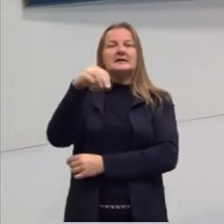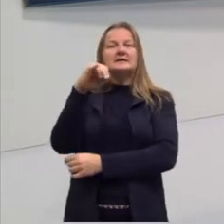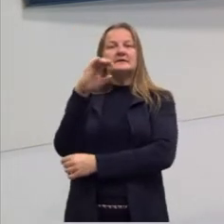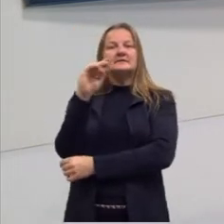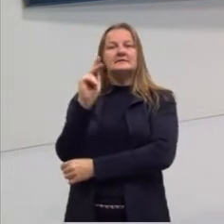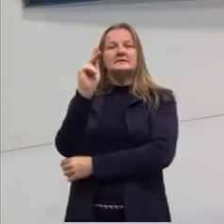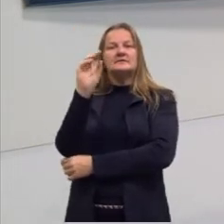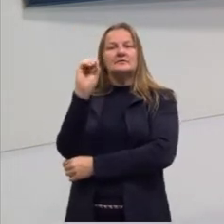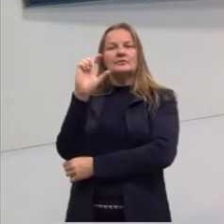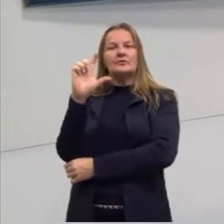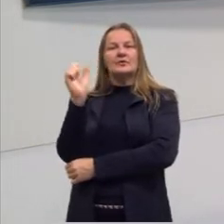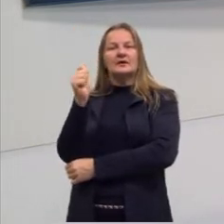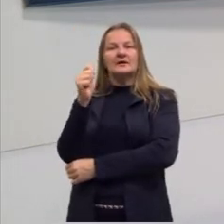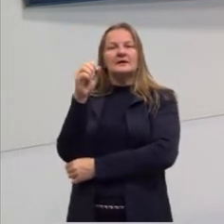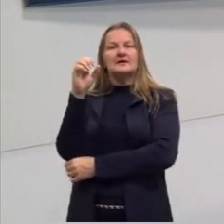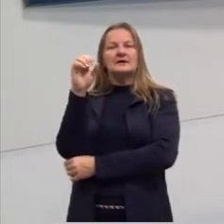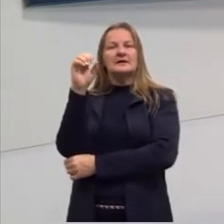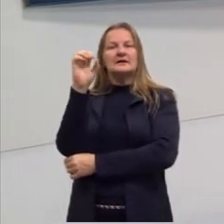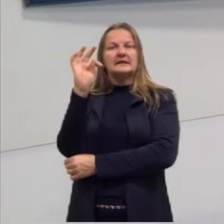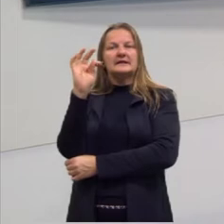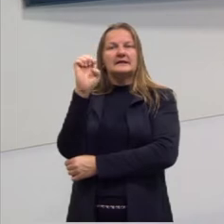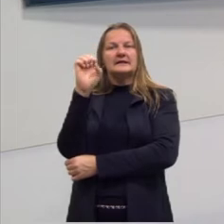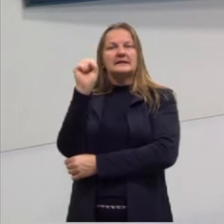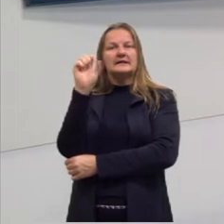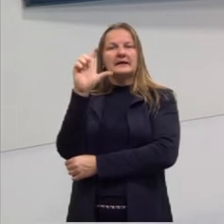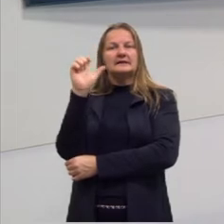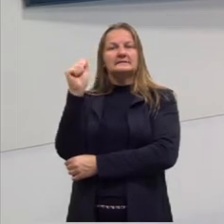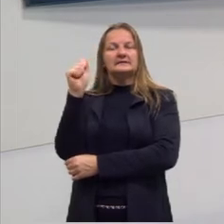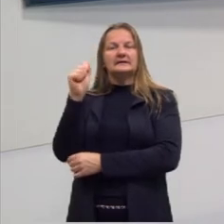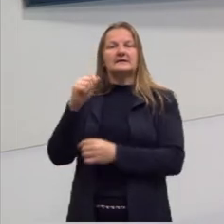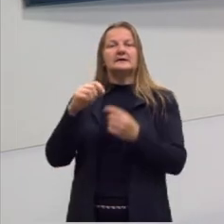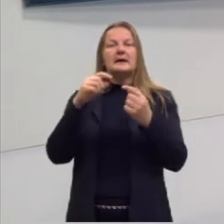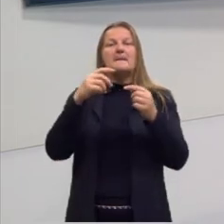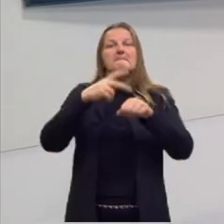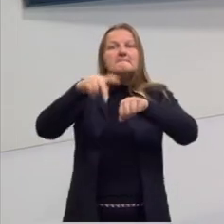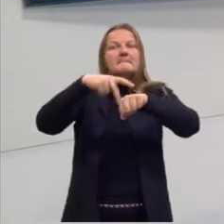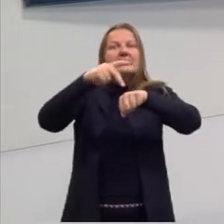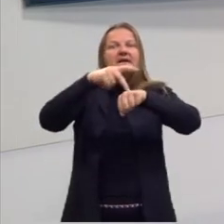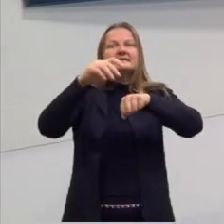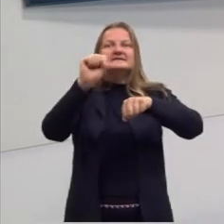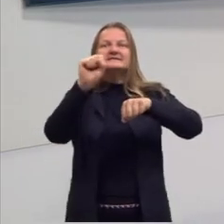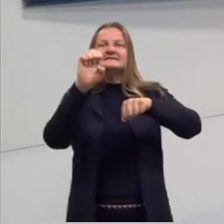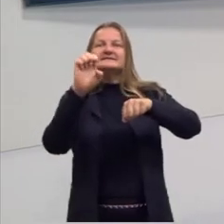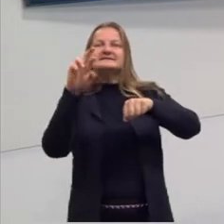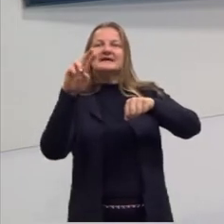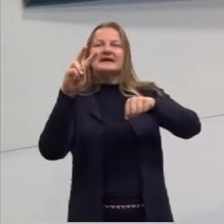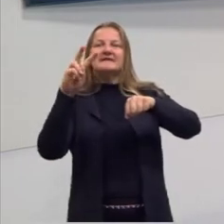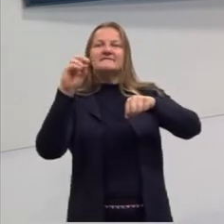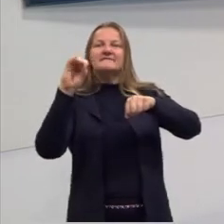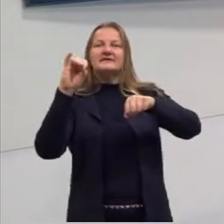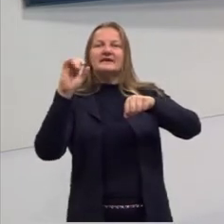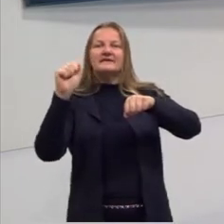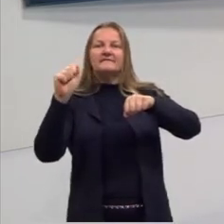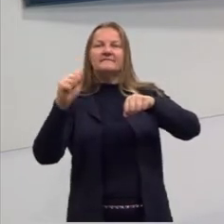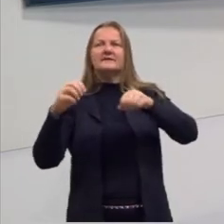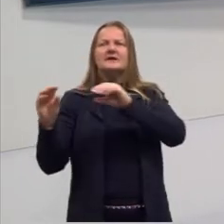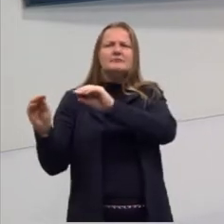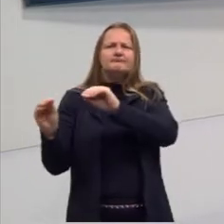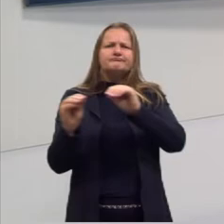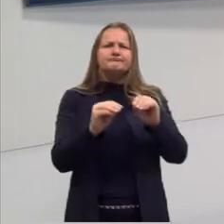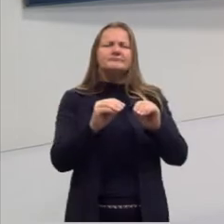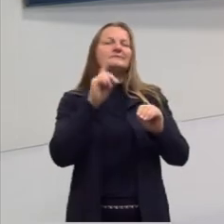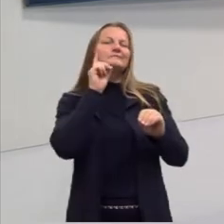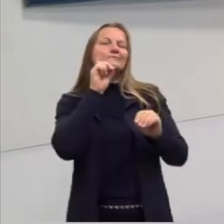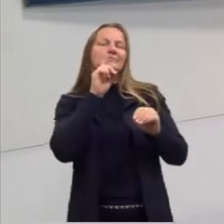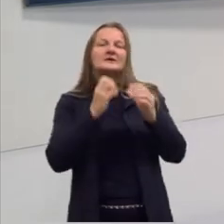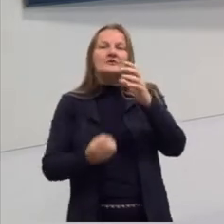Tesla ele era sérvio aí ele foi então para os Estados Unidos né para conseguir então desenvolver a questão do motor